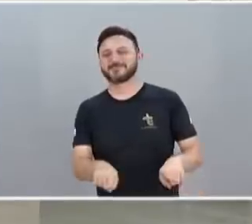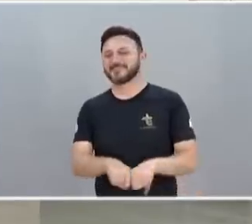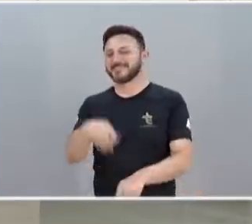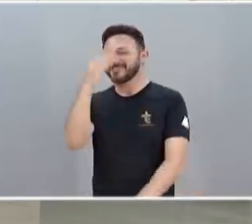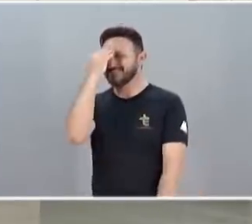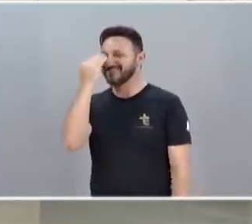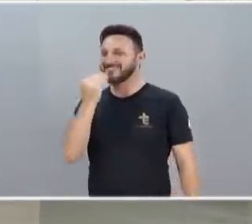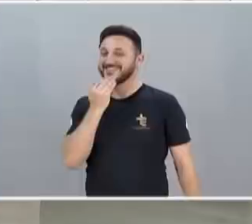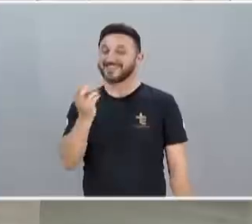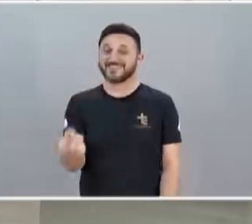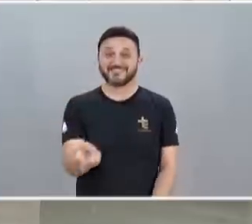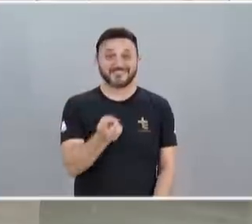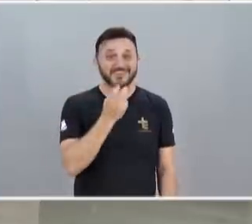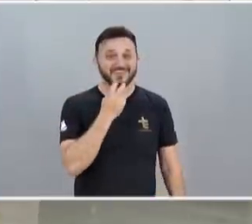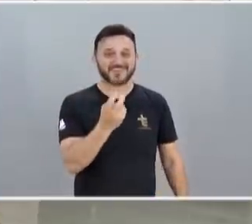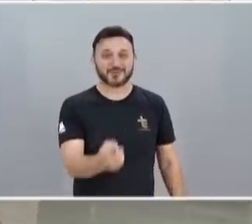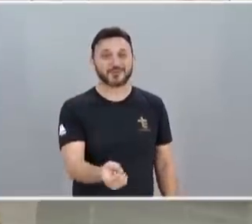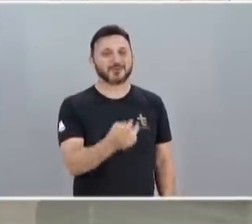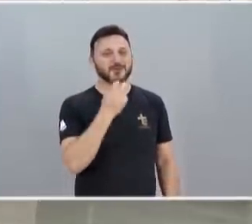as